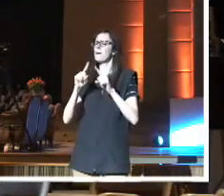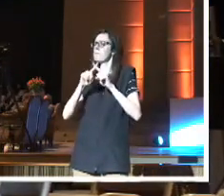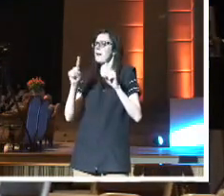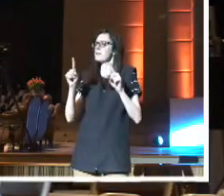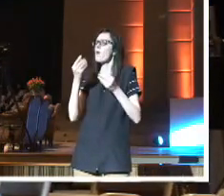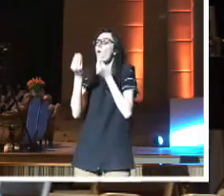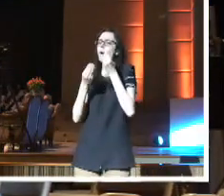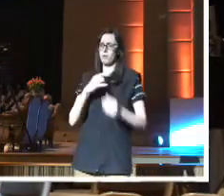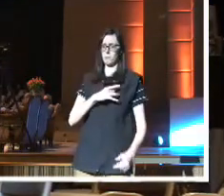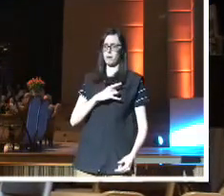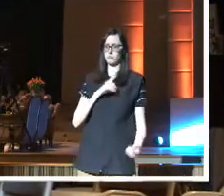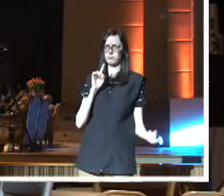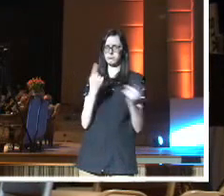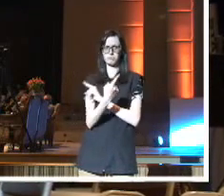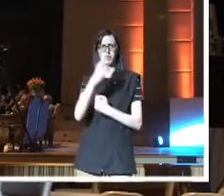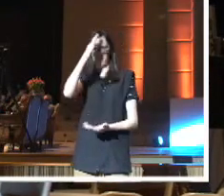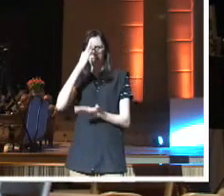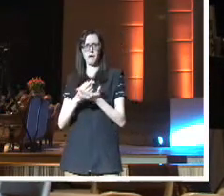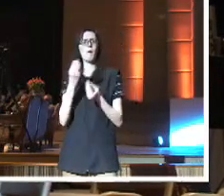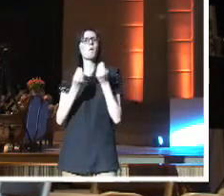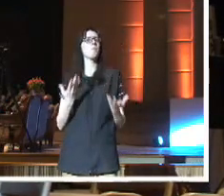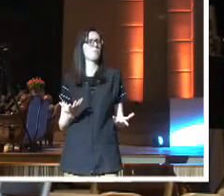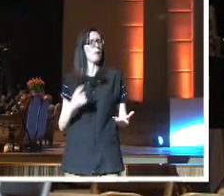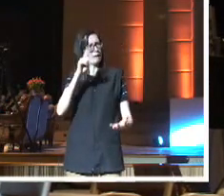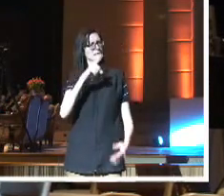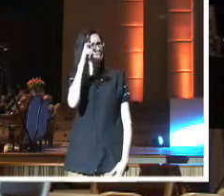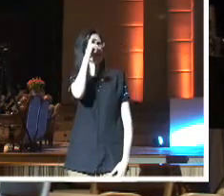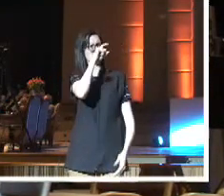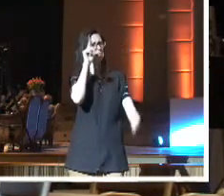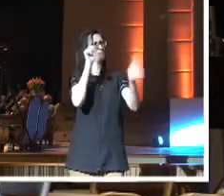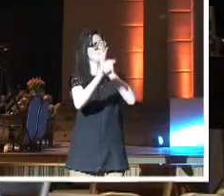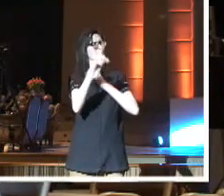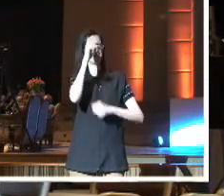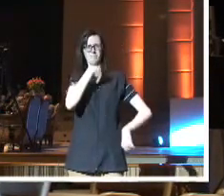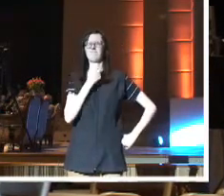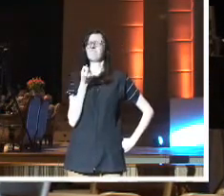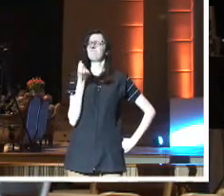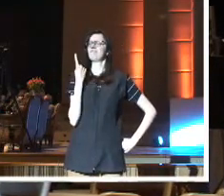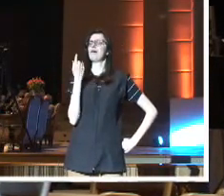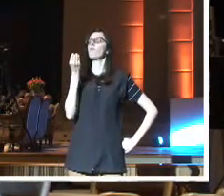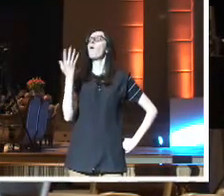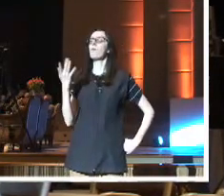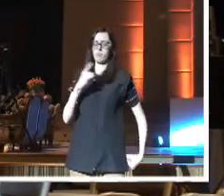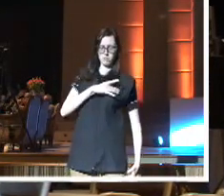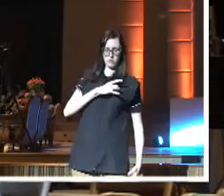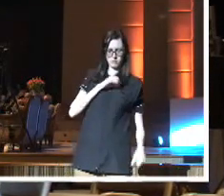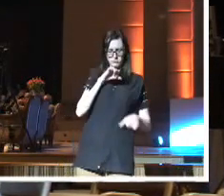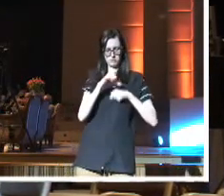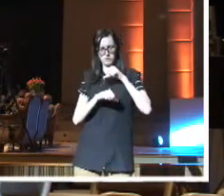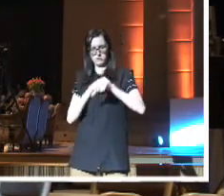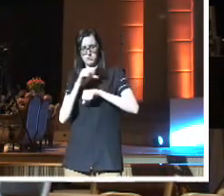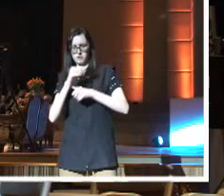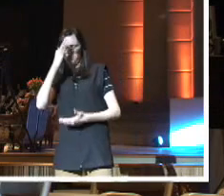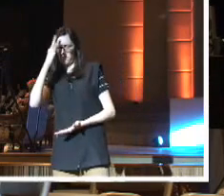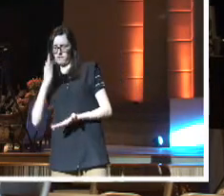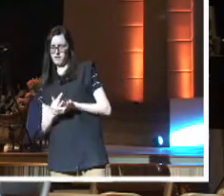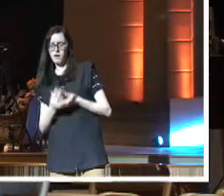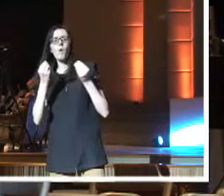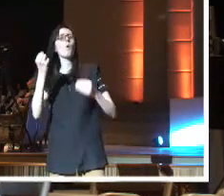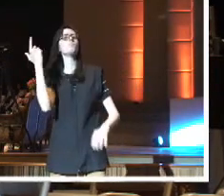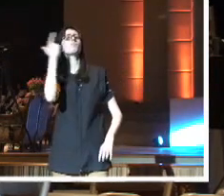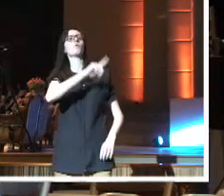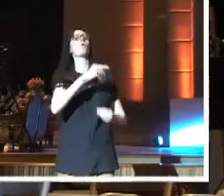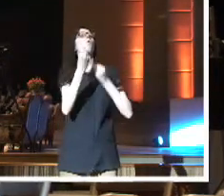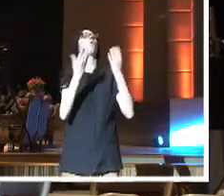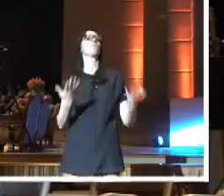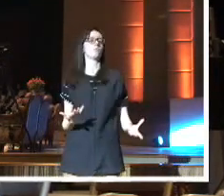gente transforma o medo em fé? Essa é a grande pergunta que fica aqui. Como é que a gente transforma o medo em